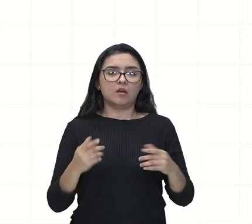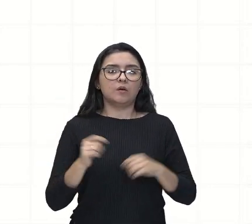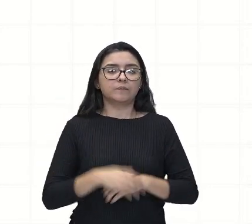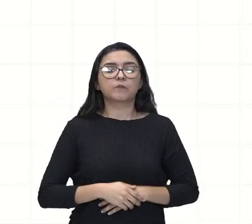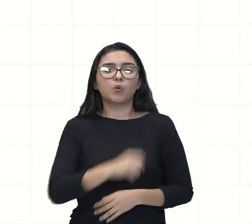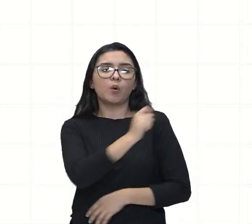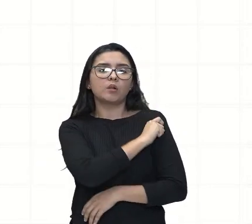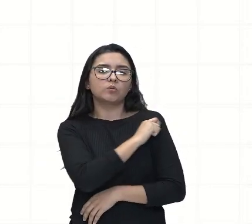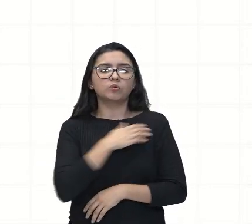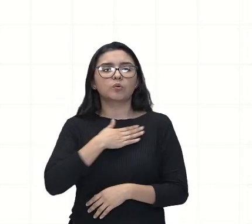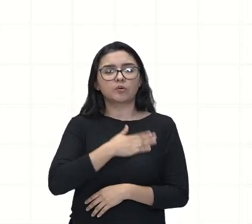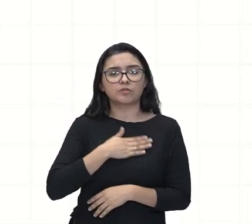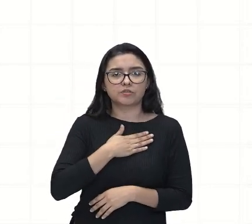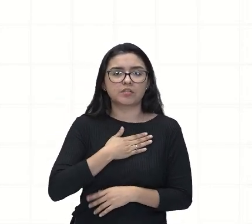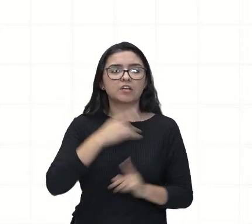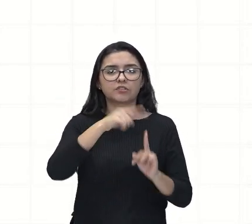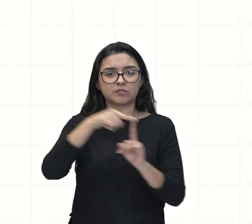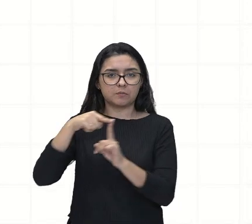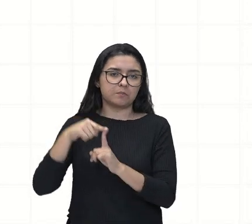dos alunos.